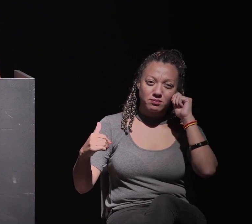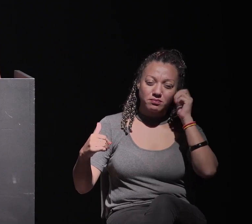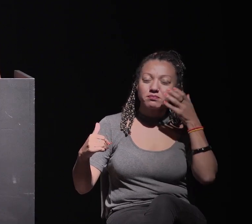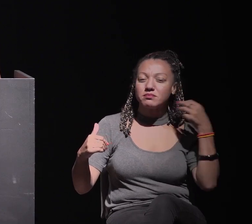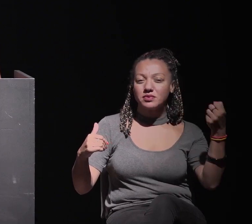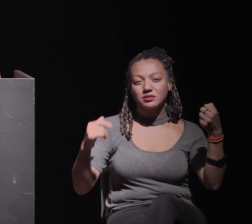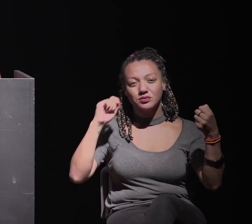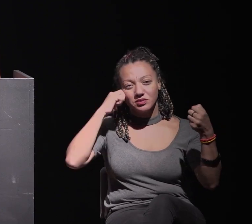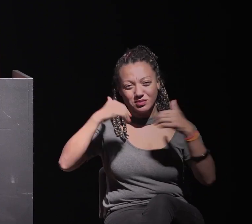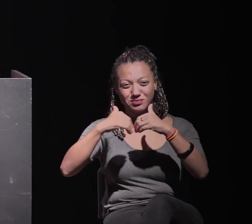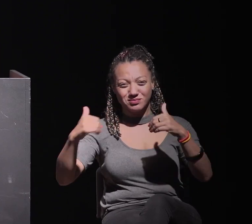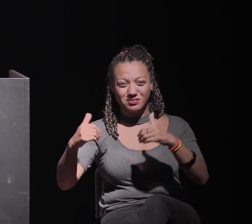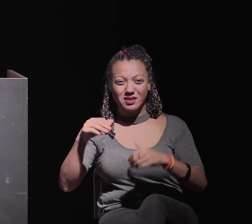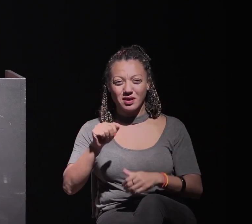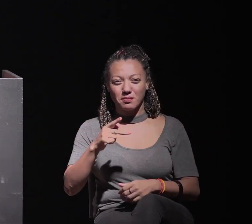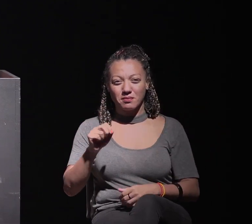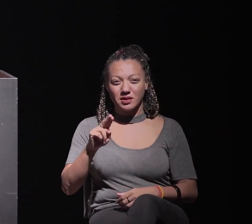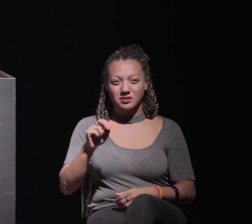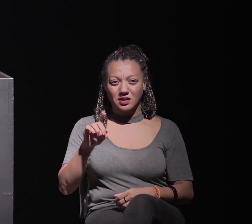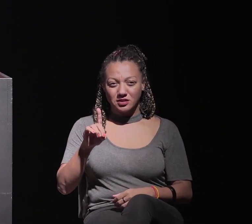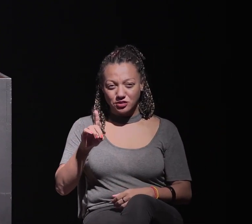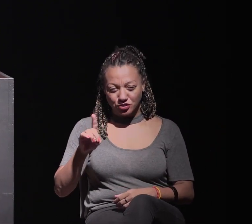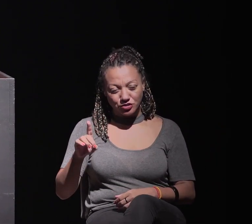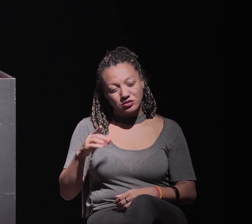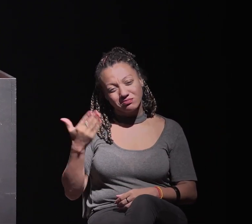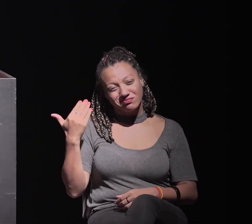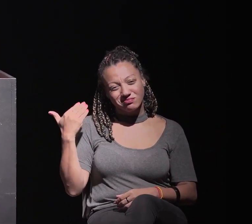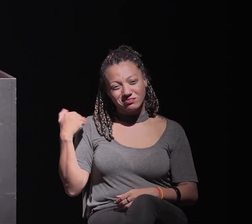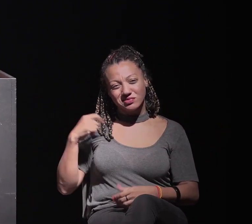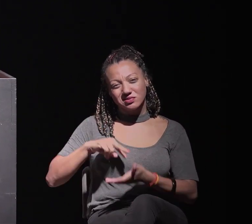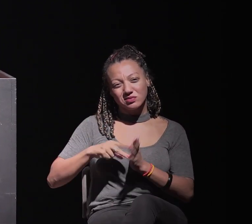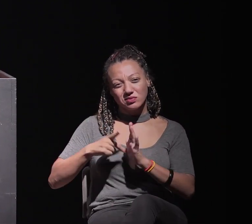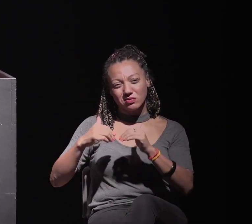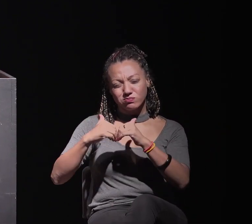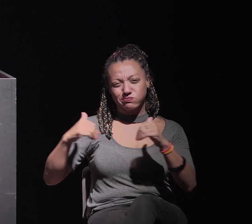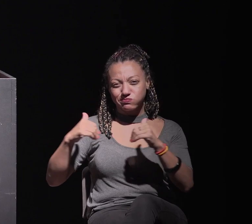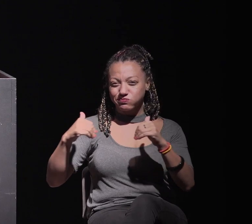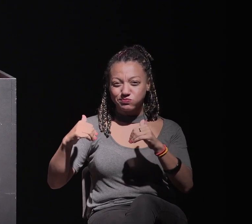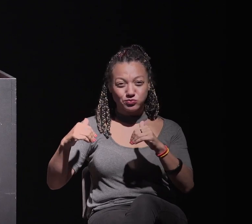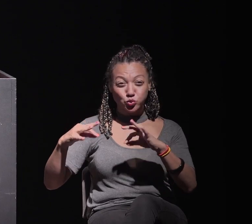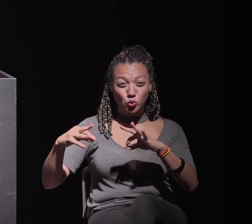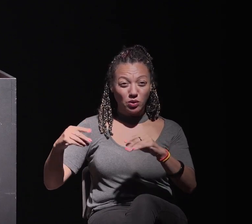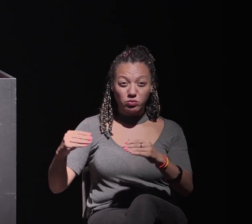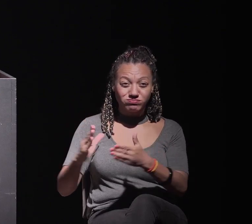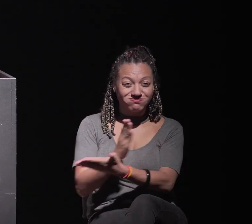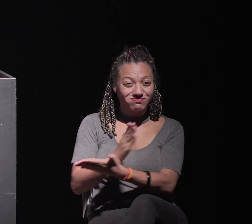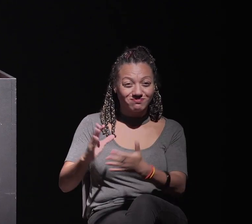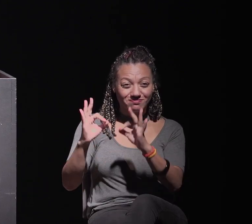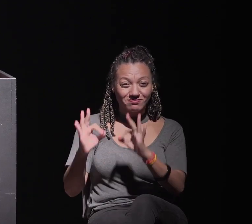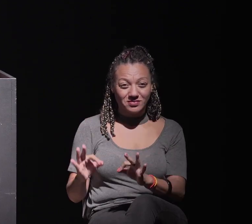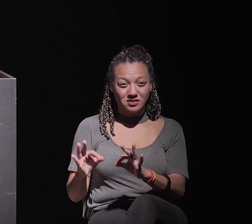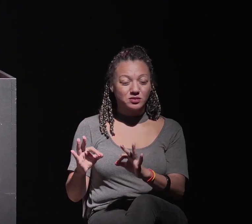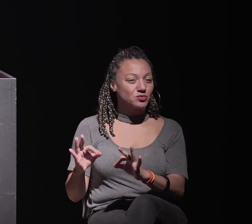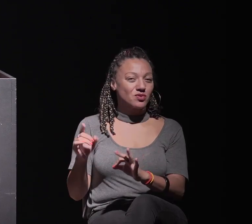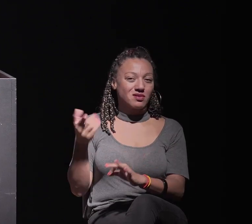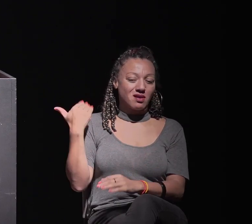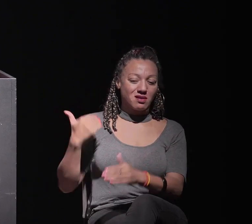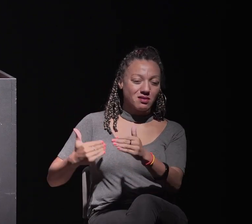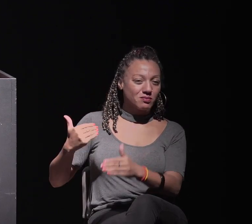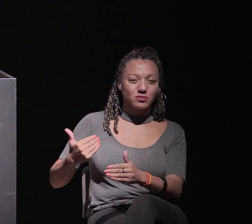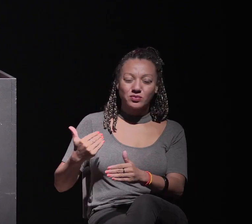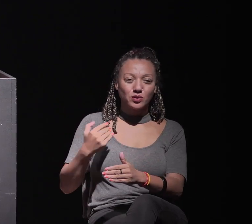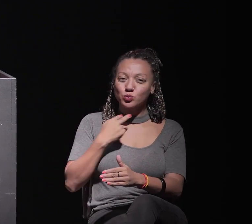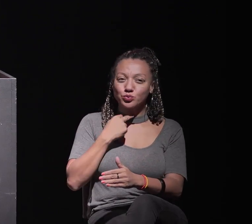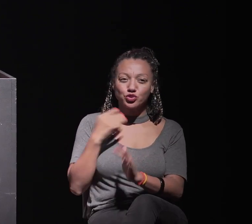negra, que emerge de uma experiência de segregação total. Então, não havia nem sequer a possibilidade de relacionamento interracial nesse